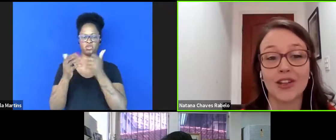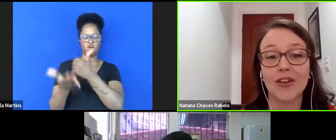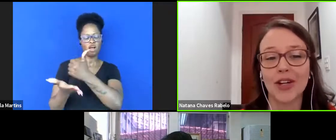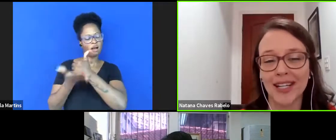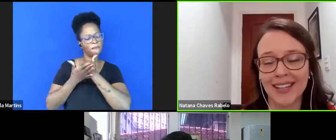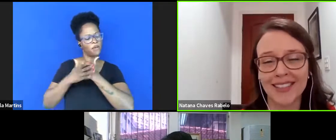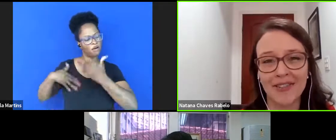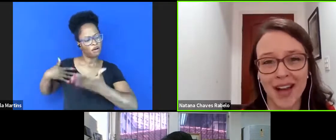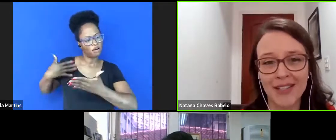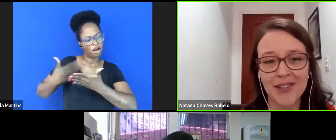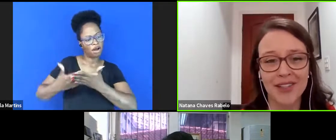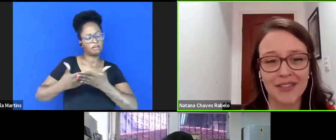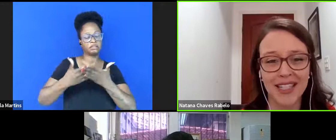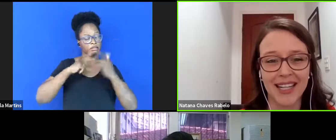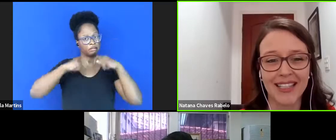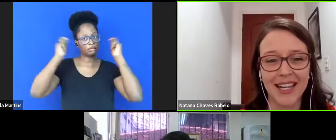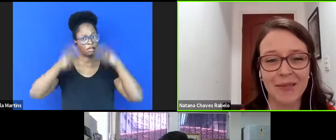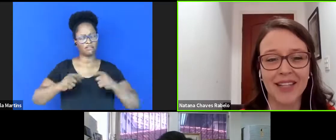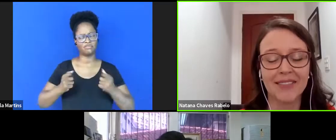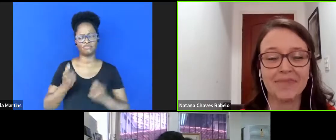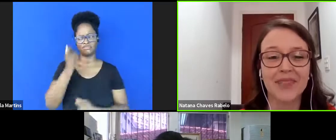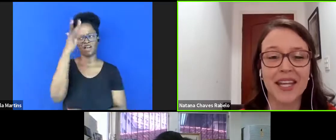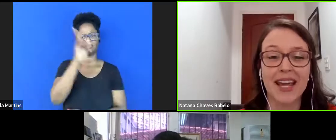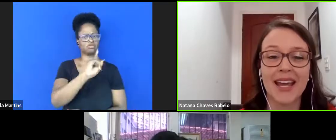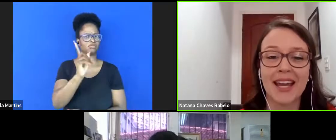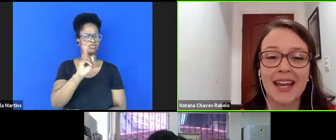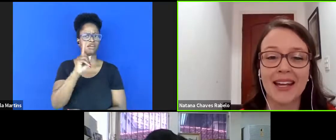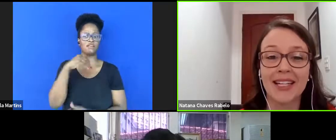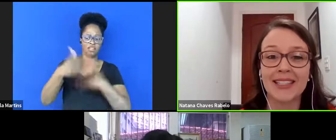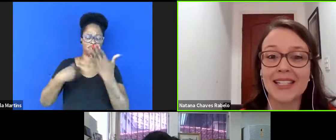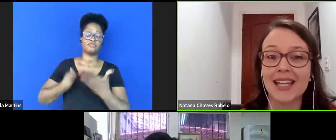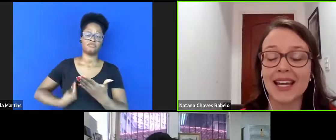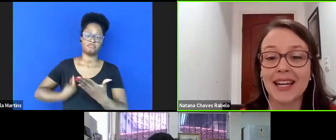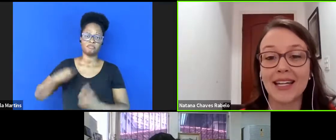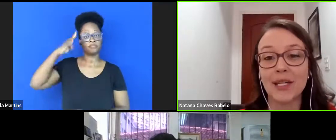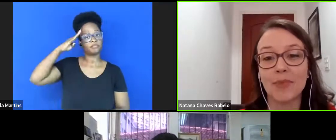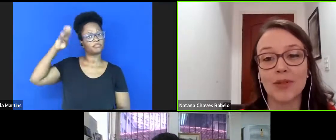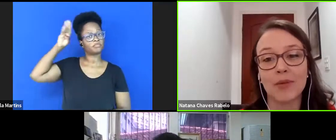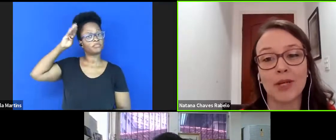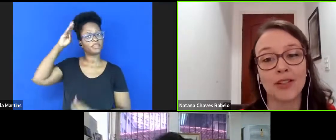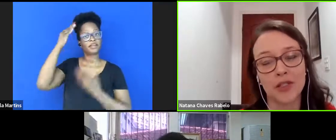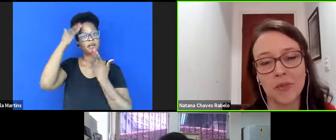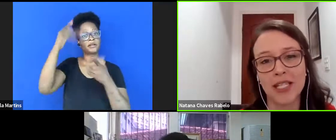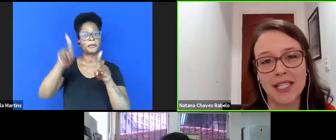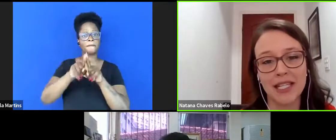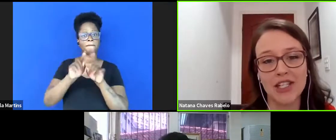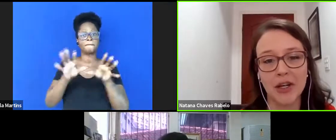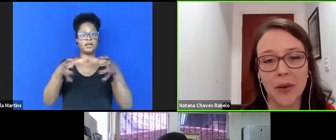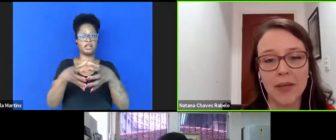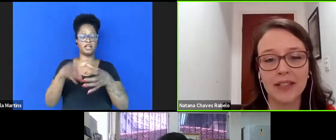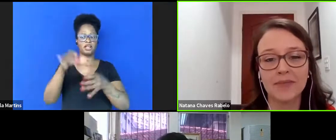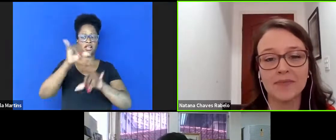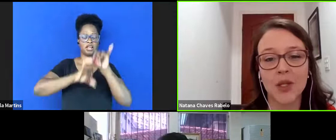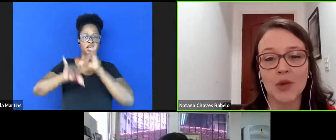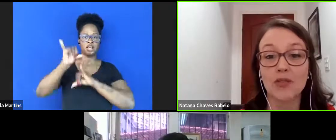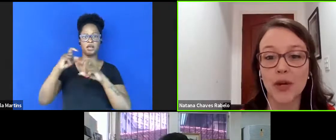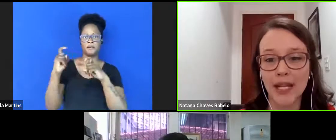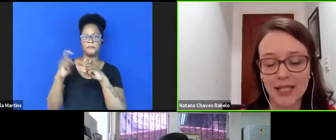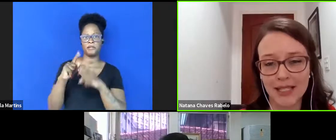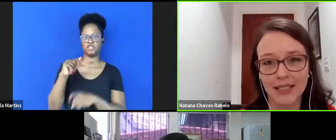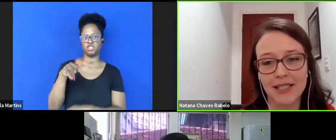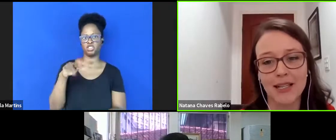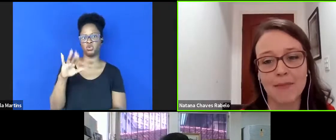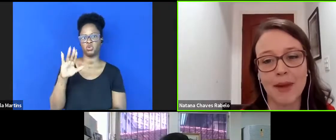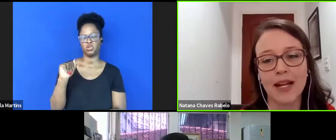essa trajetória nada fácil da vida acadêmica. Agradecer à equipe do Laboratório de Medicina Genômica, onde